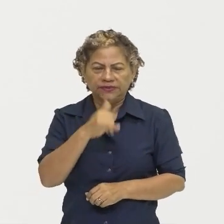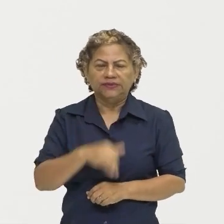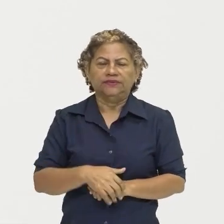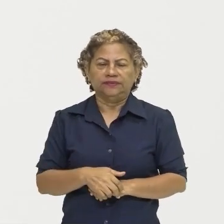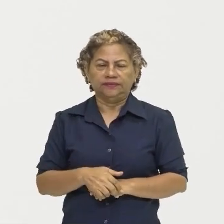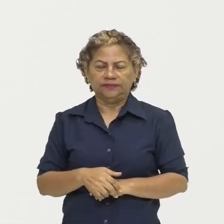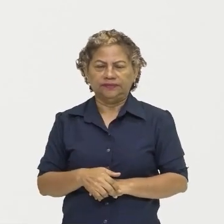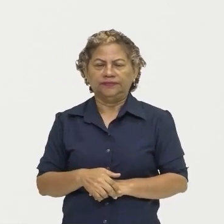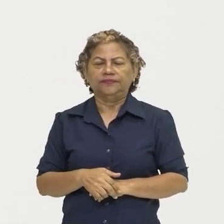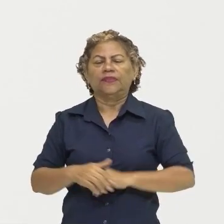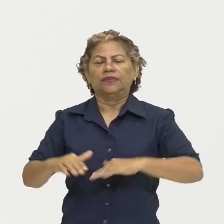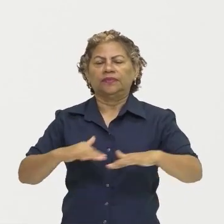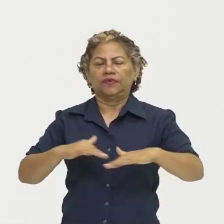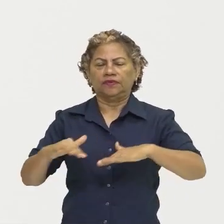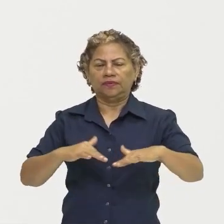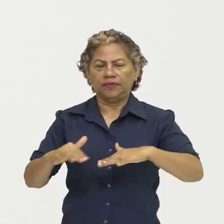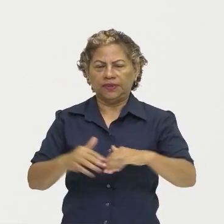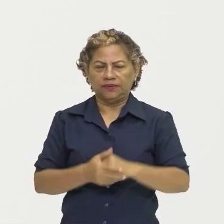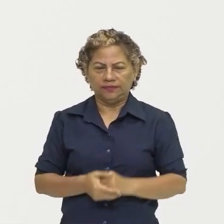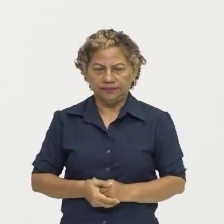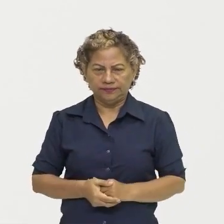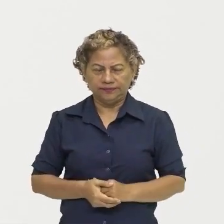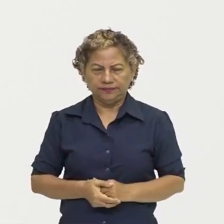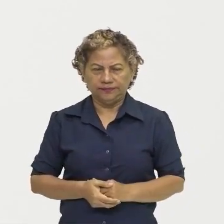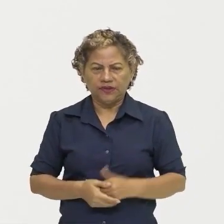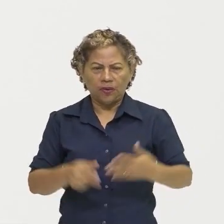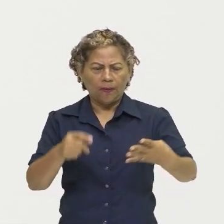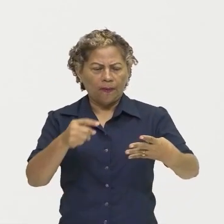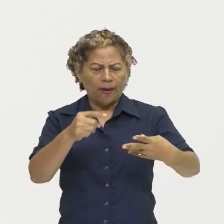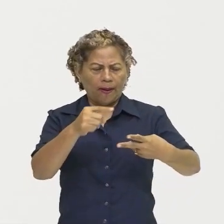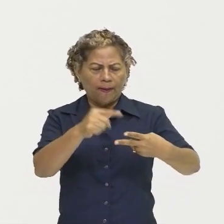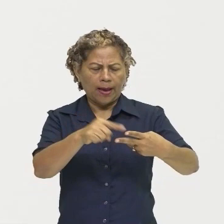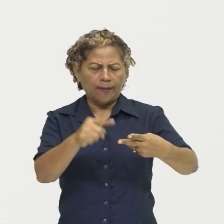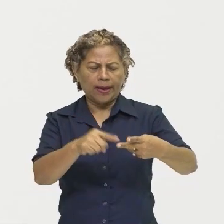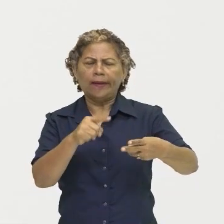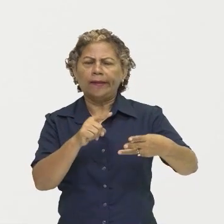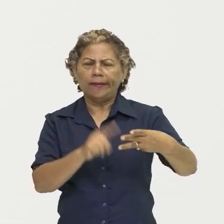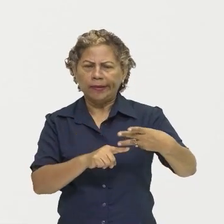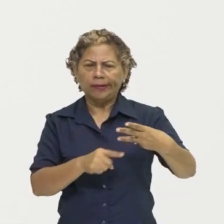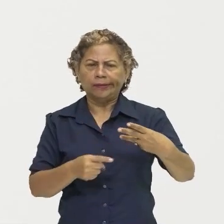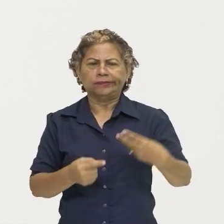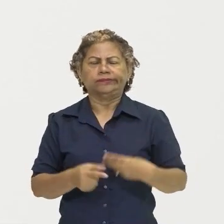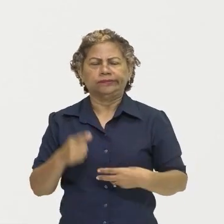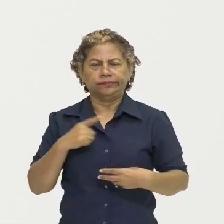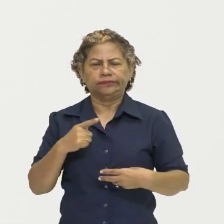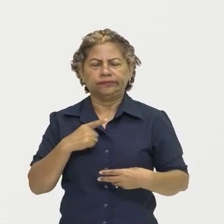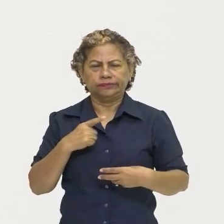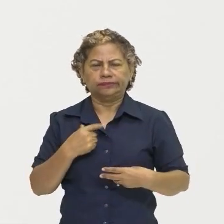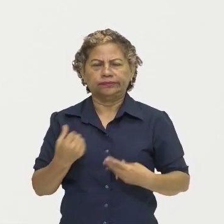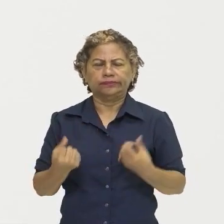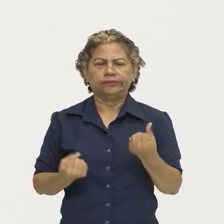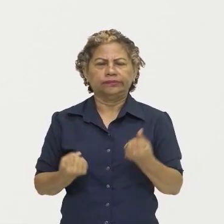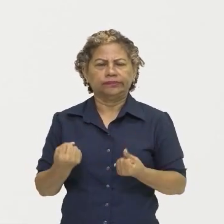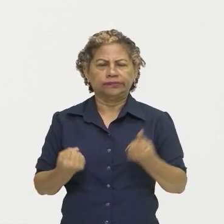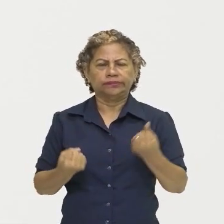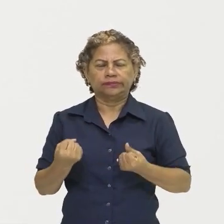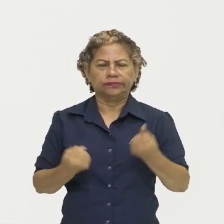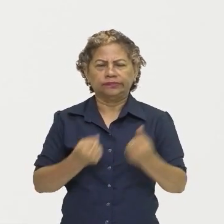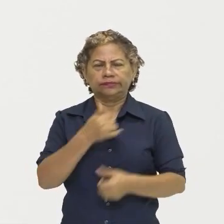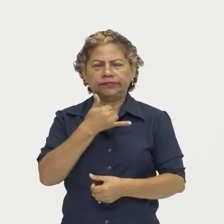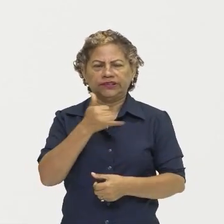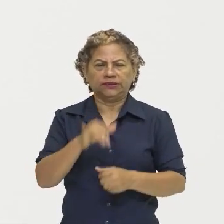de movimento. Muito bem. Um outro exemplo muito conhecido